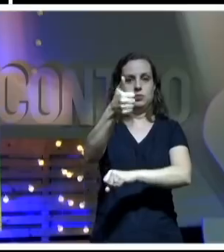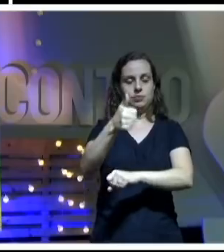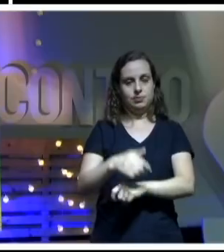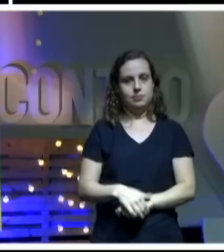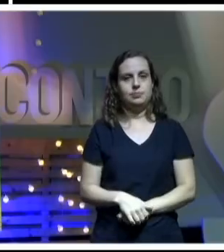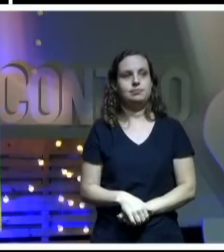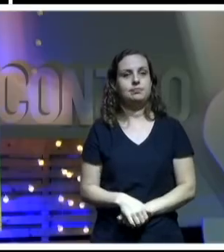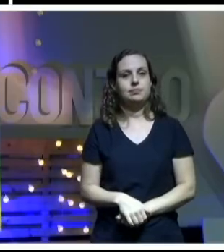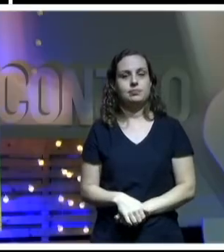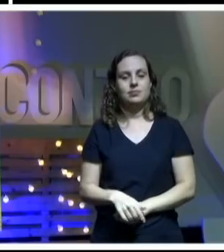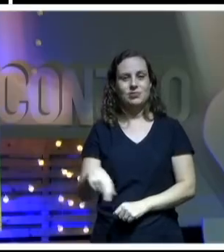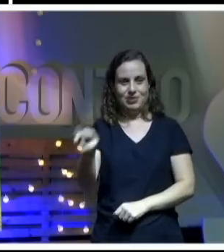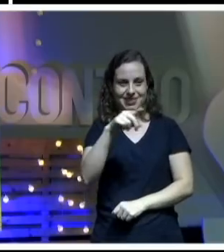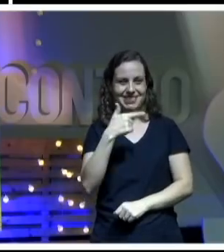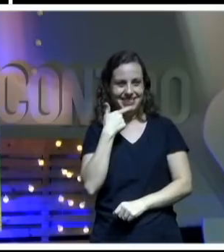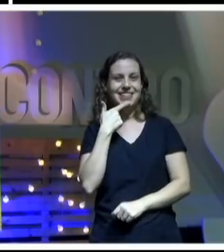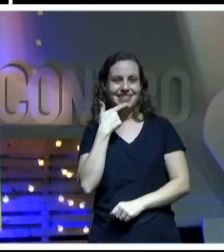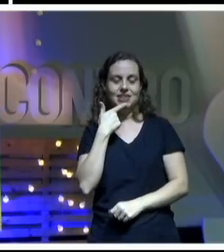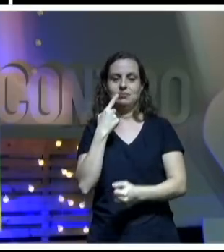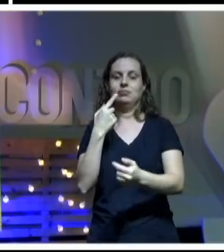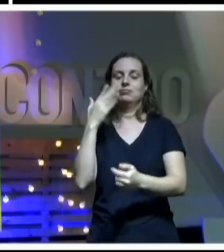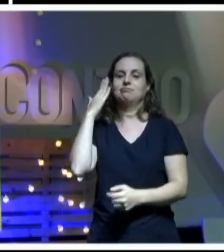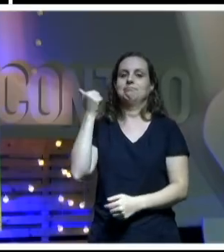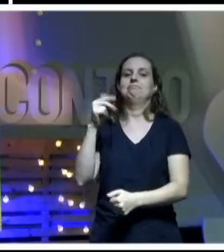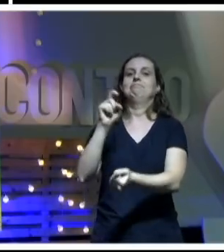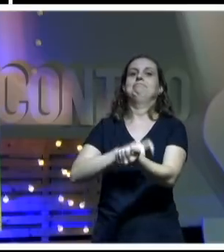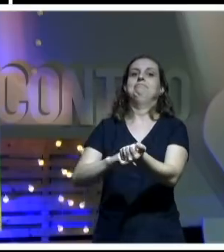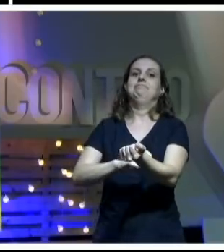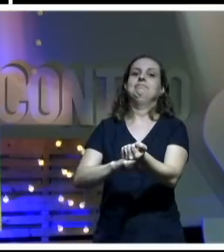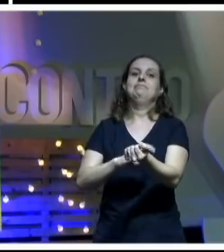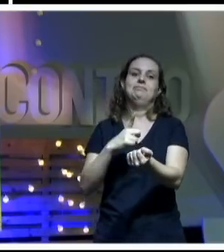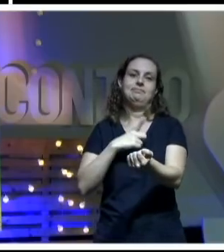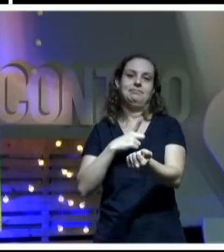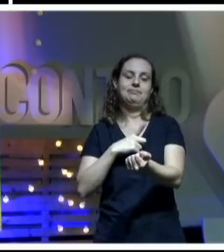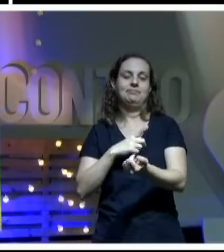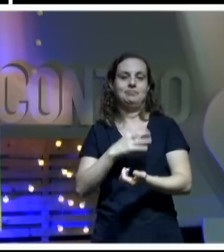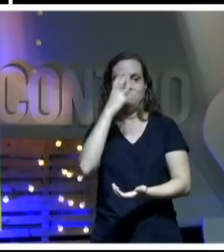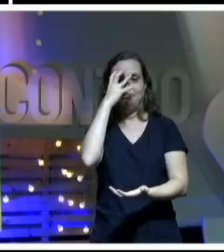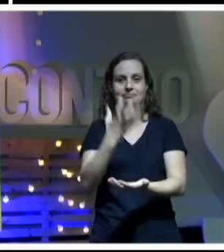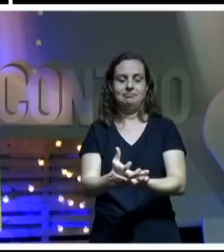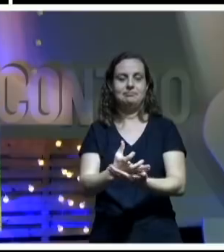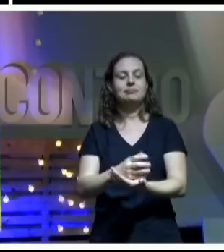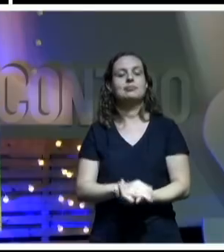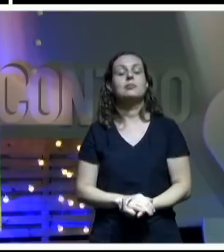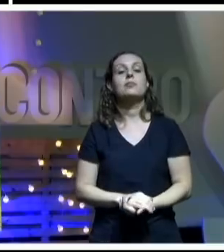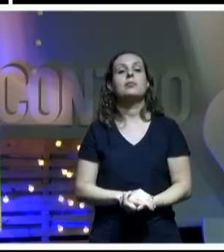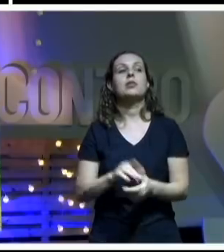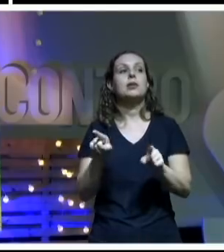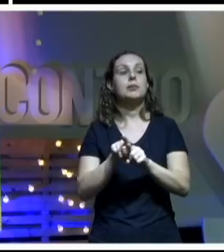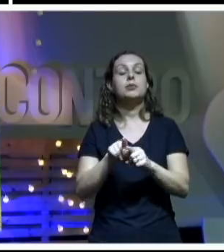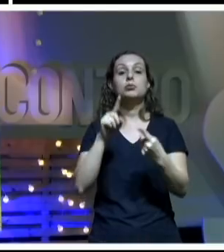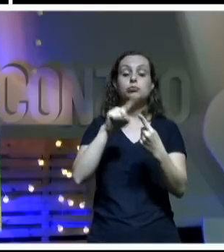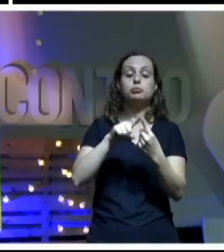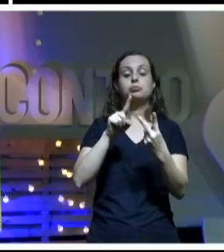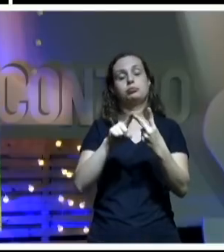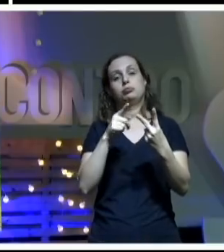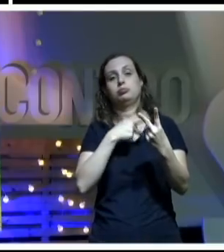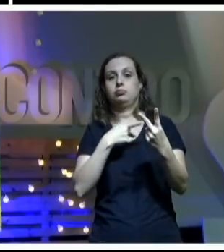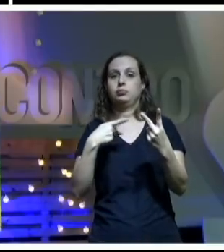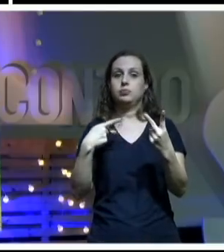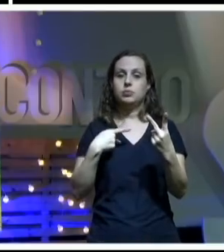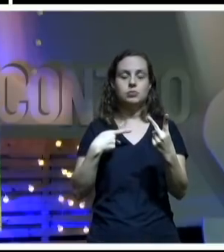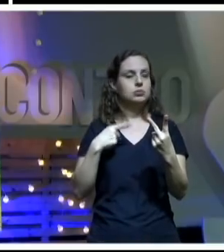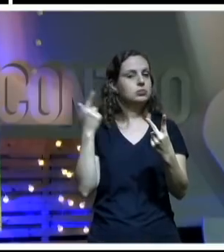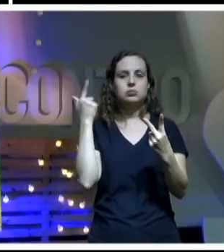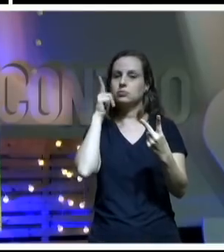de nervoso um a cada dois pastores não conseguem pagar as